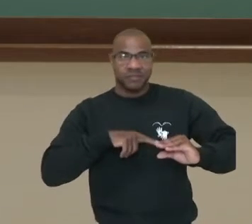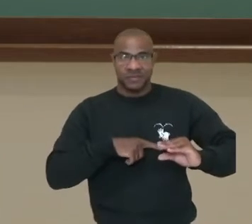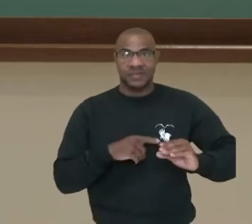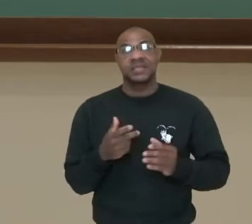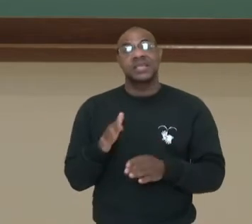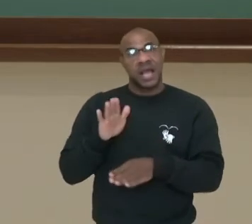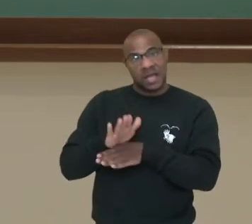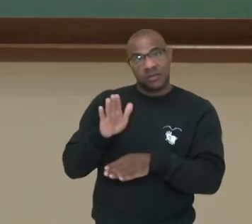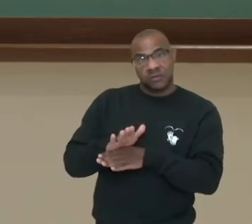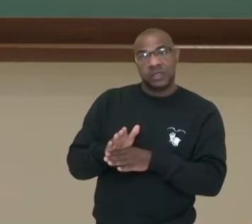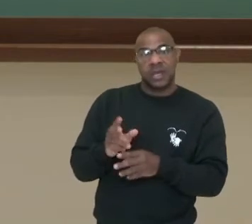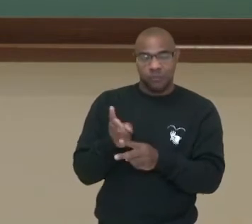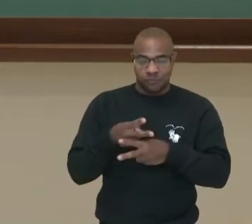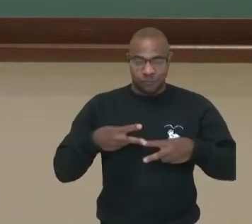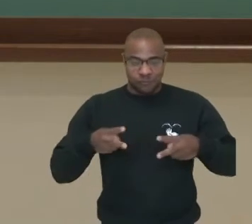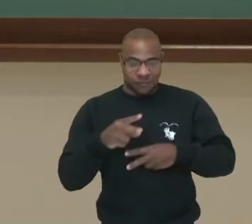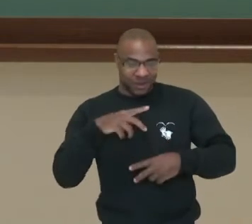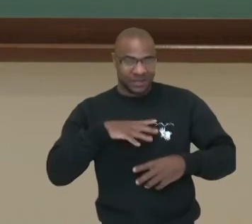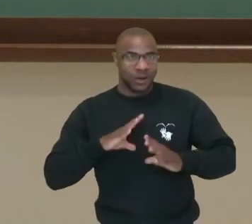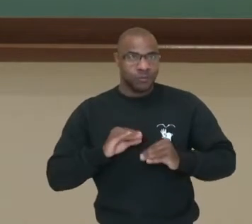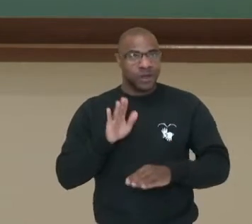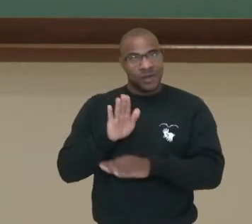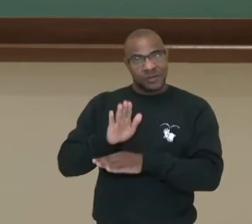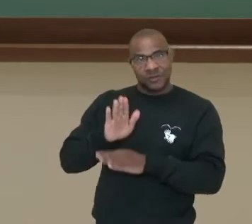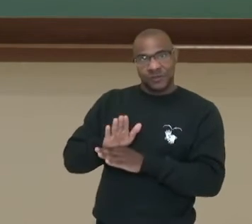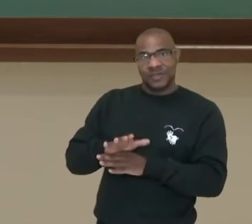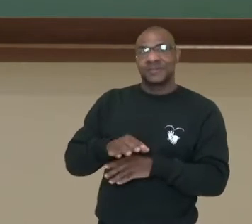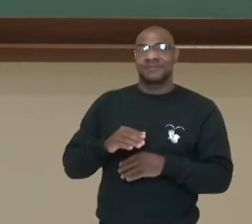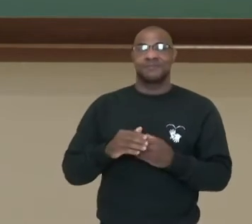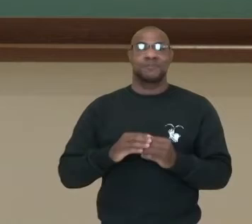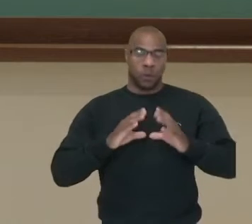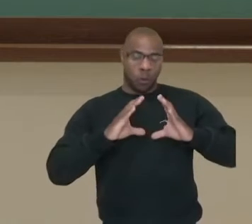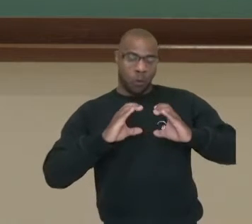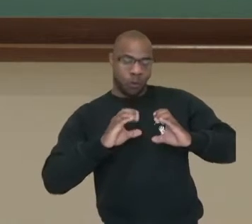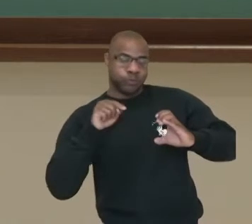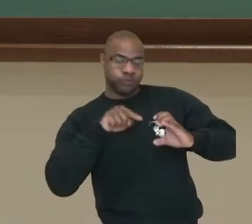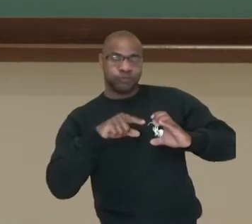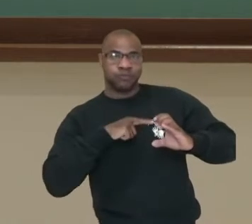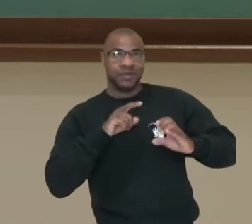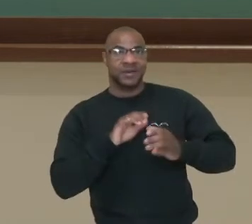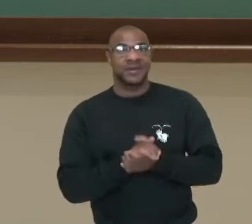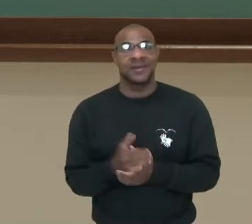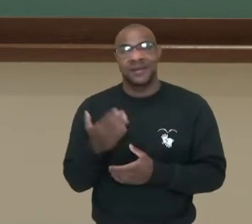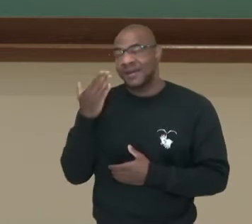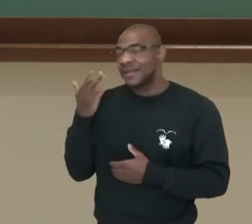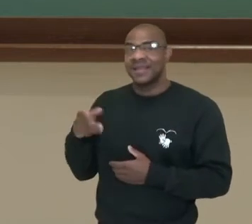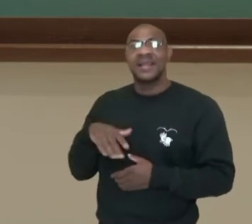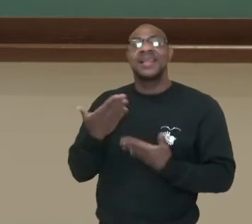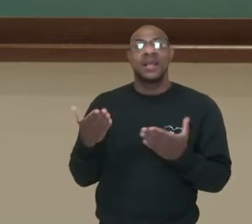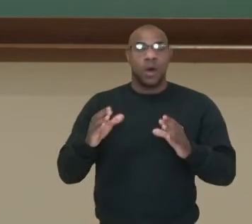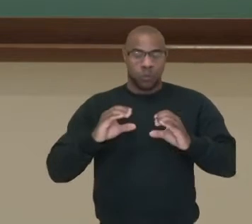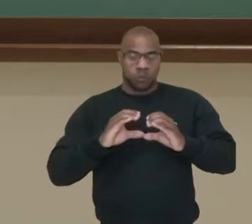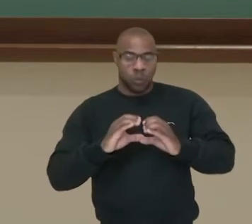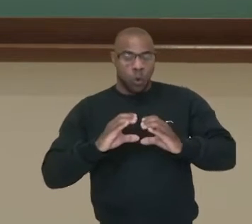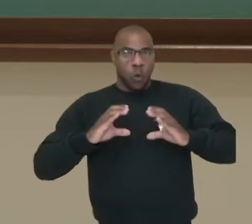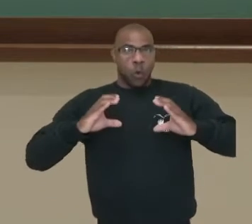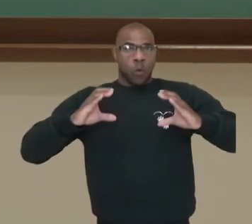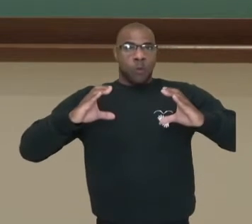ventilação pulmonar, tá? Aqui no GIF mostra certinho como que tá. Então, quando o pulmão ele enche,